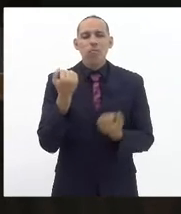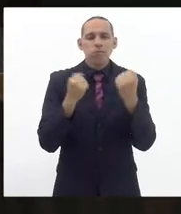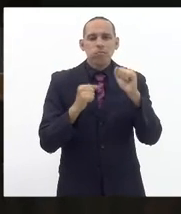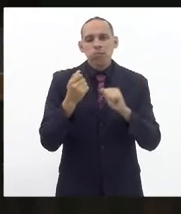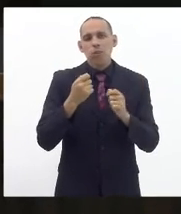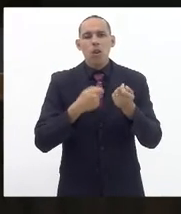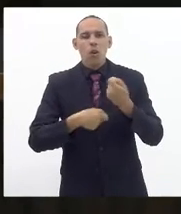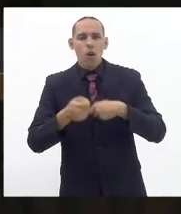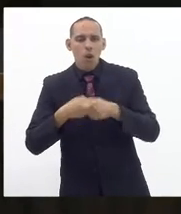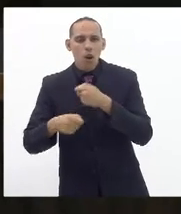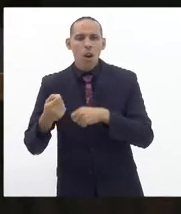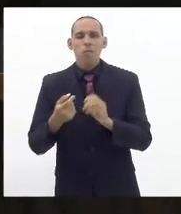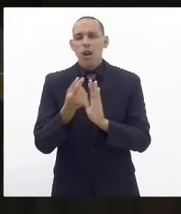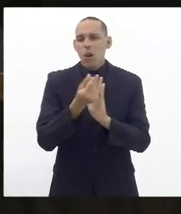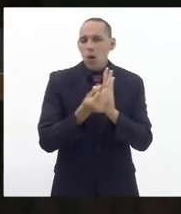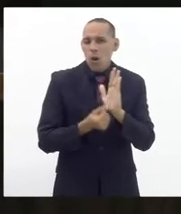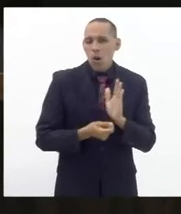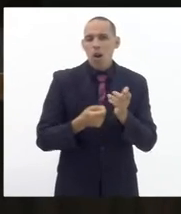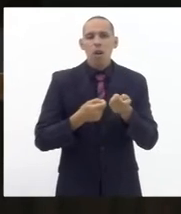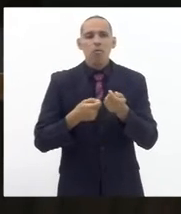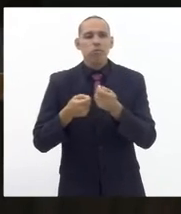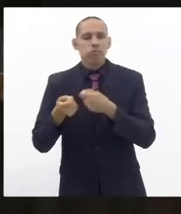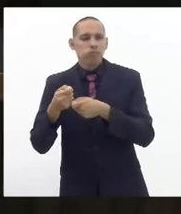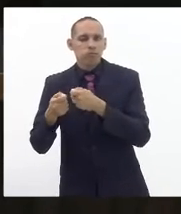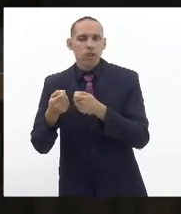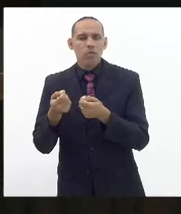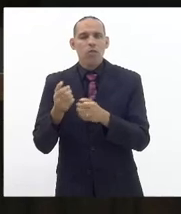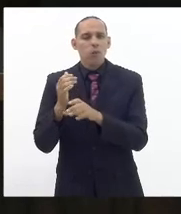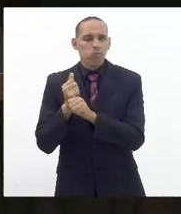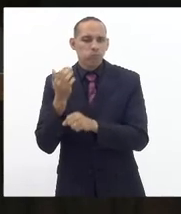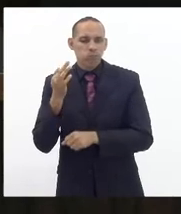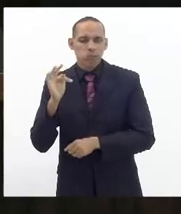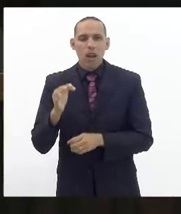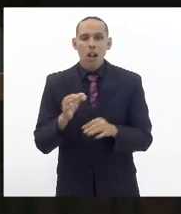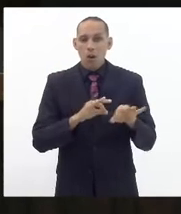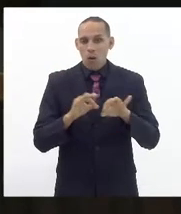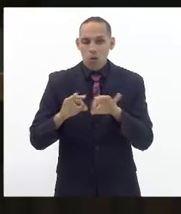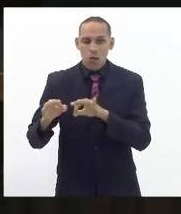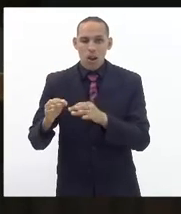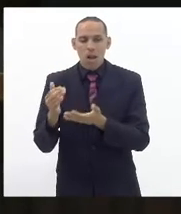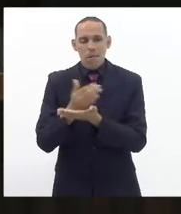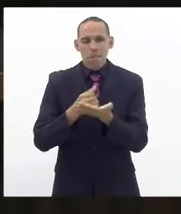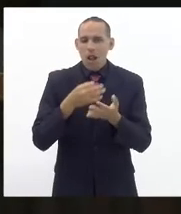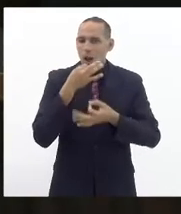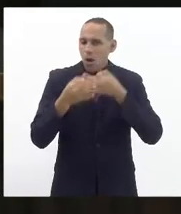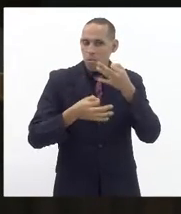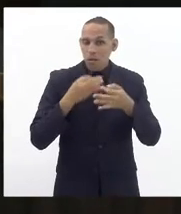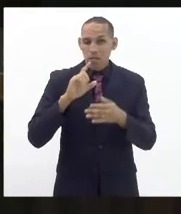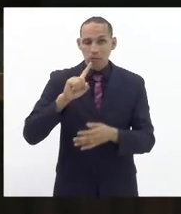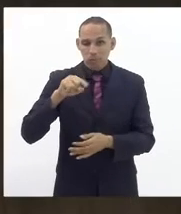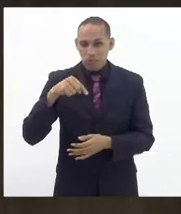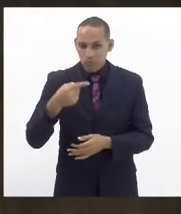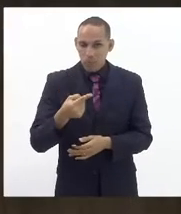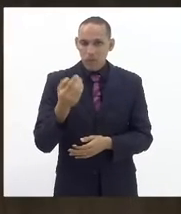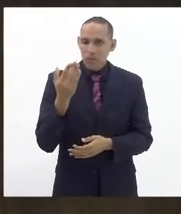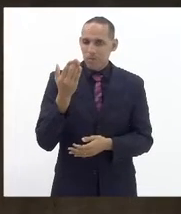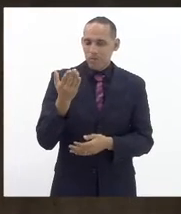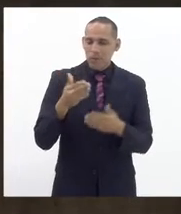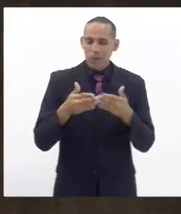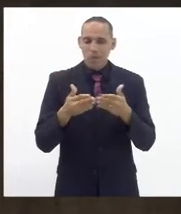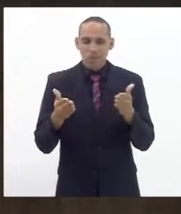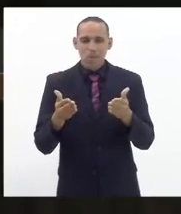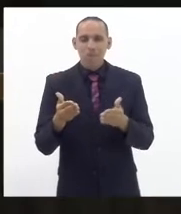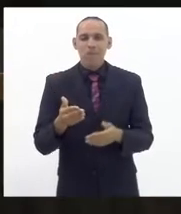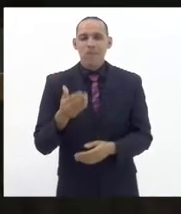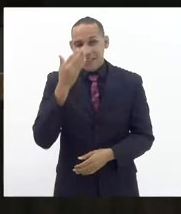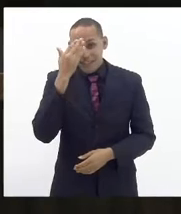Finanças, Fiscalização Financeira e Controle. Vou colher os pareceres e logo em seguida abro para Vossa Excelência.